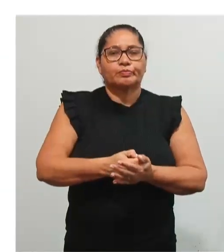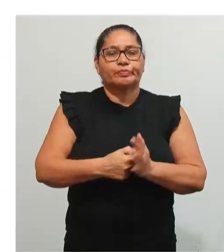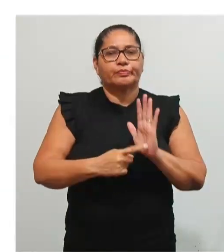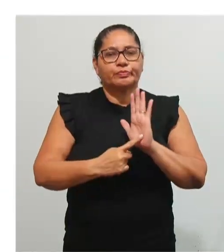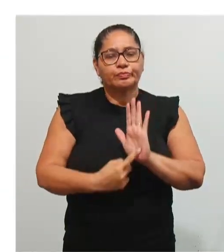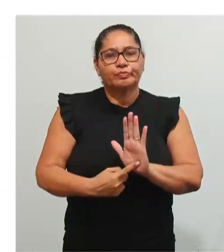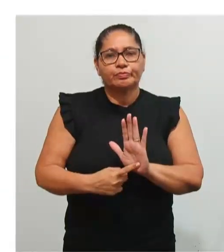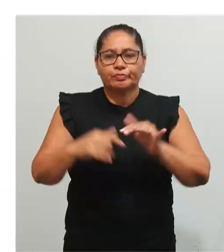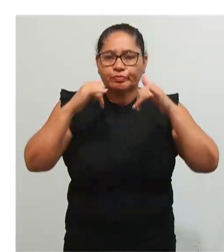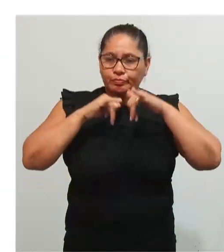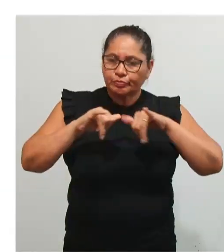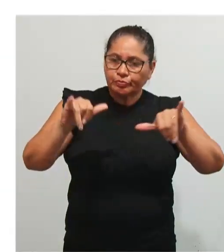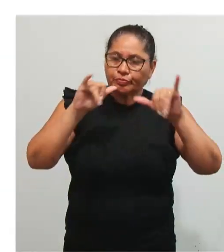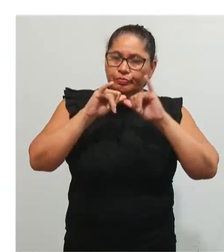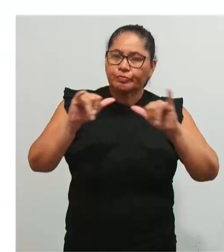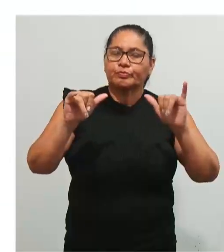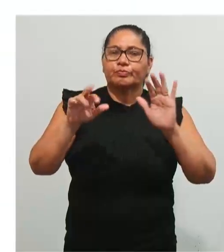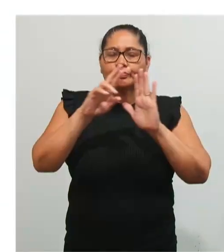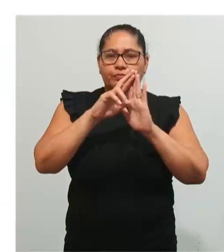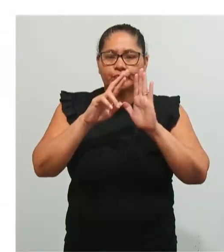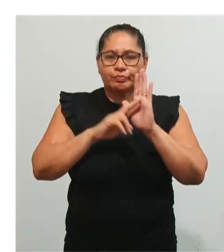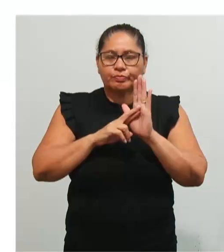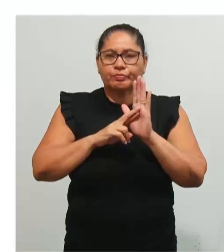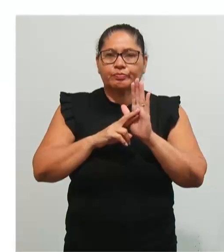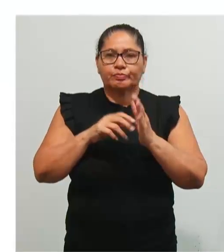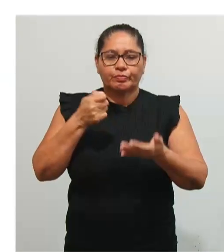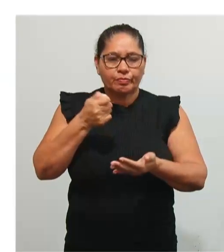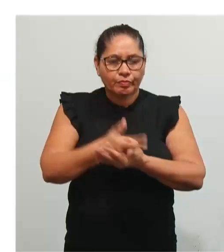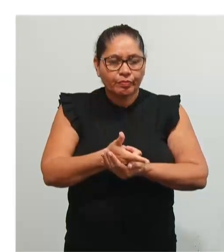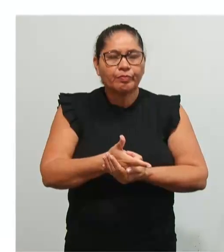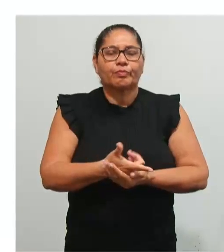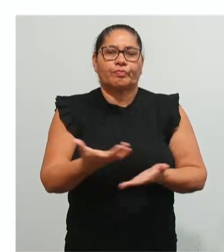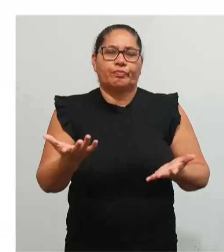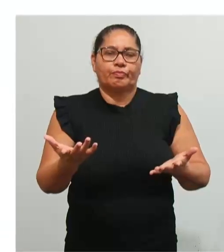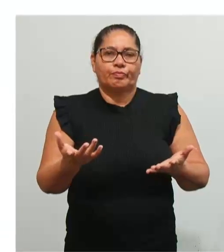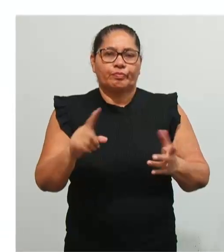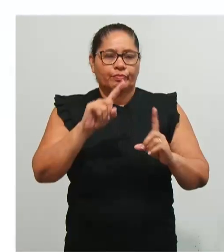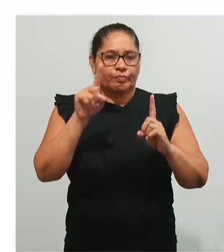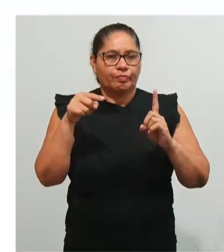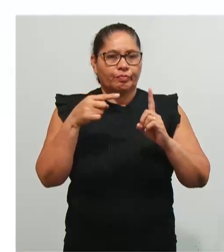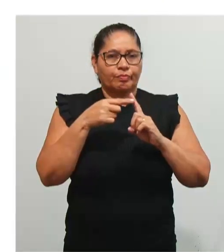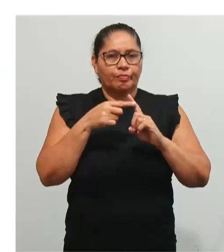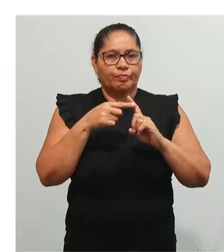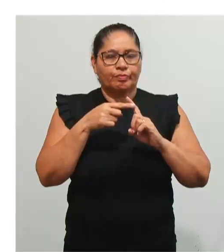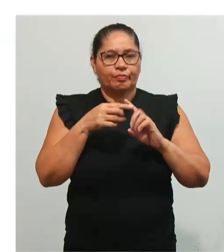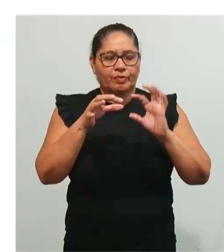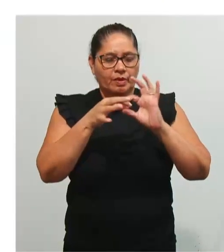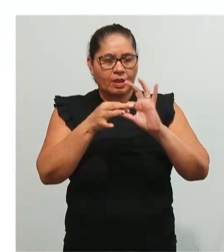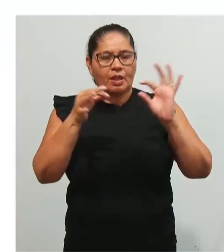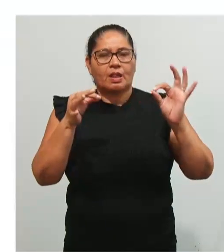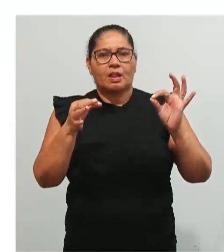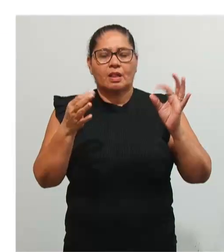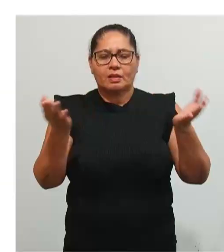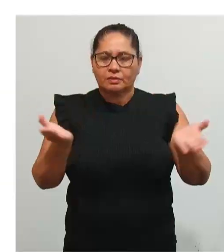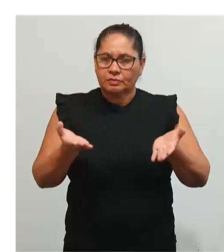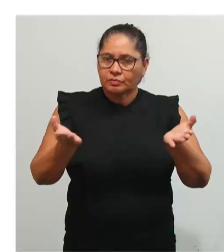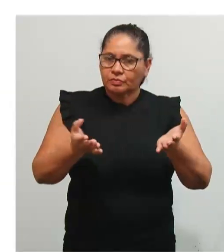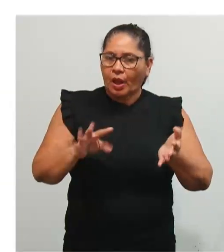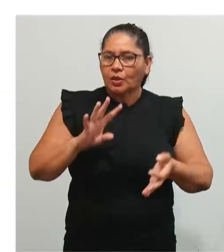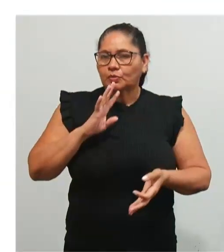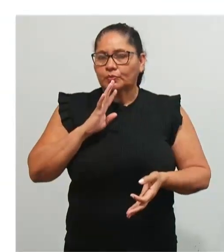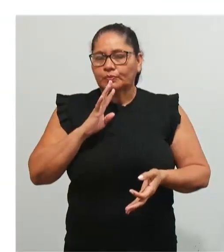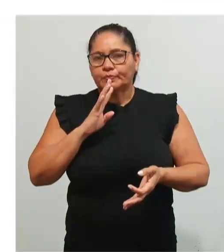de informações de receitas e despesas, que tem como objetivo a liberação em tempo real para